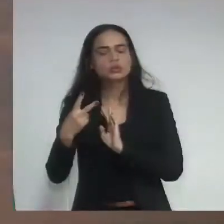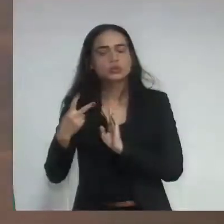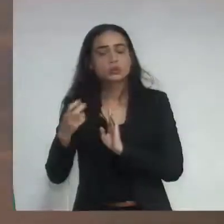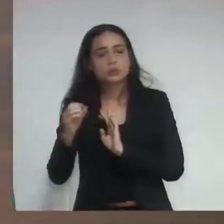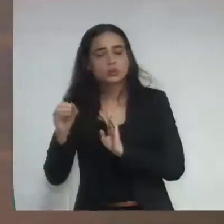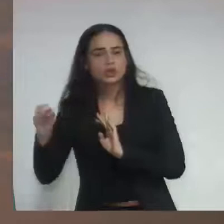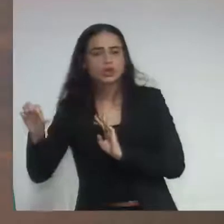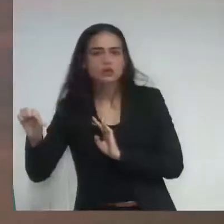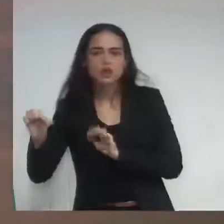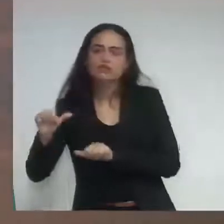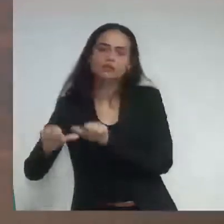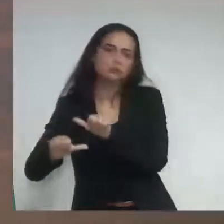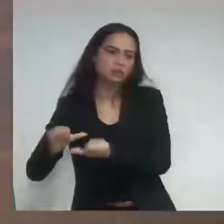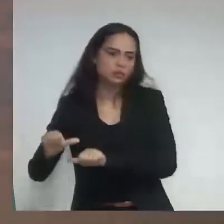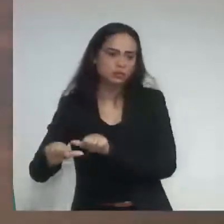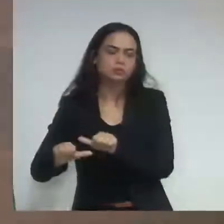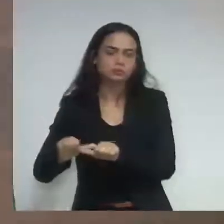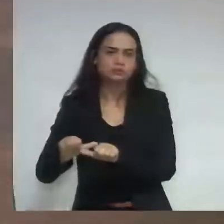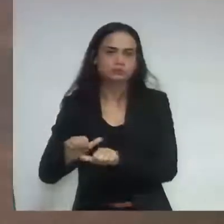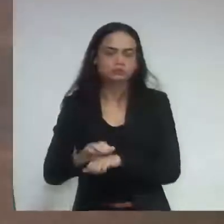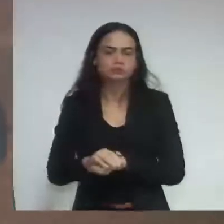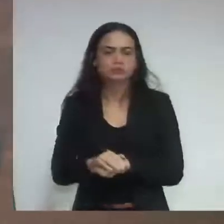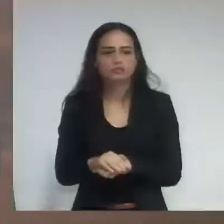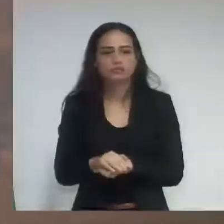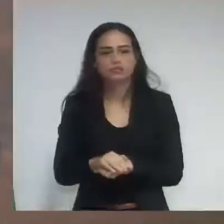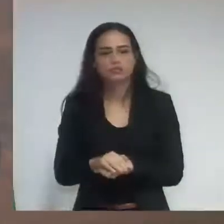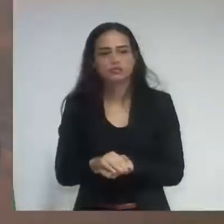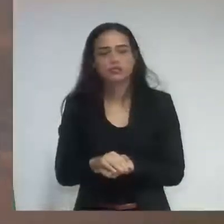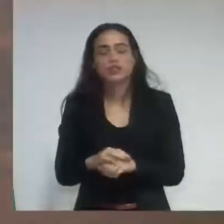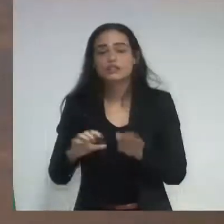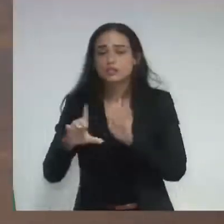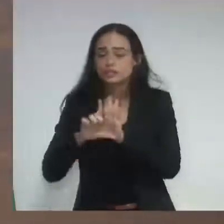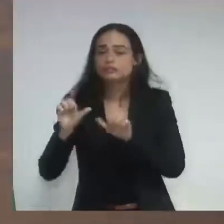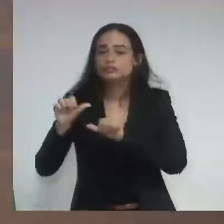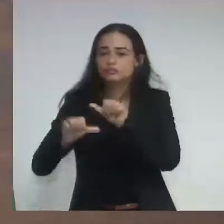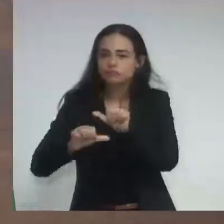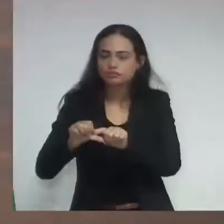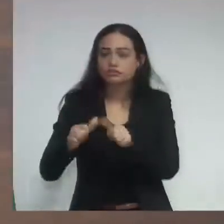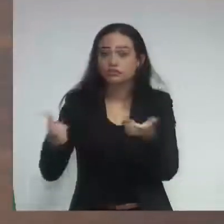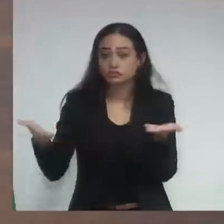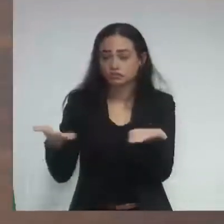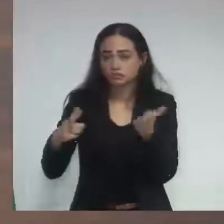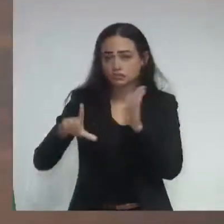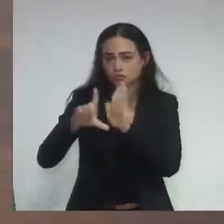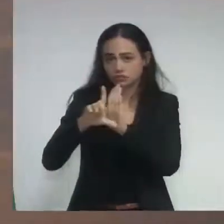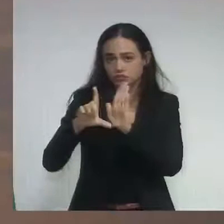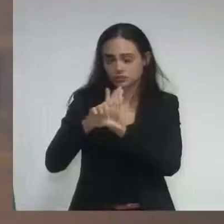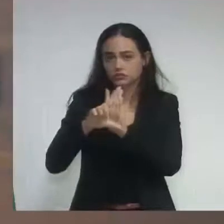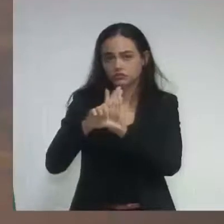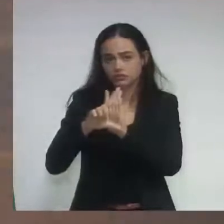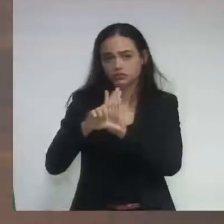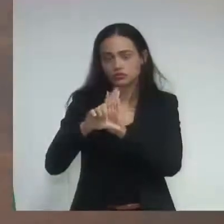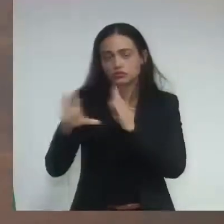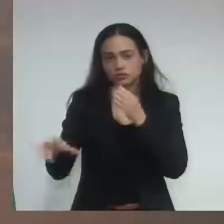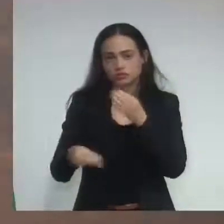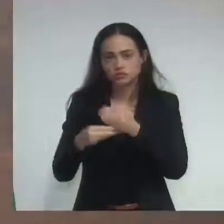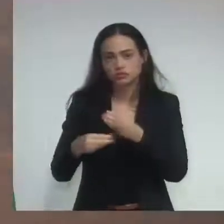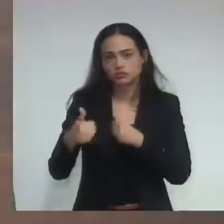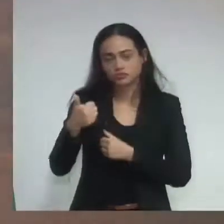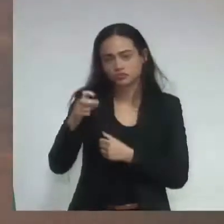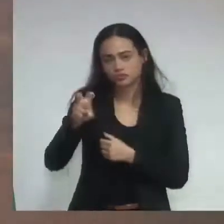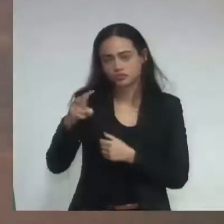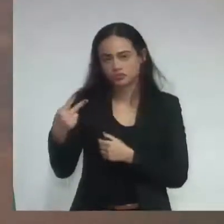revogada, a de 2011, a lei 109 de 2011. Essa lei foi revogada, e a lei atual, que é a lei complementar